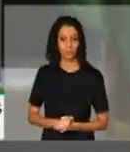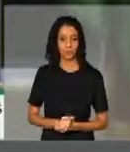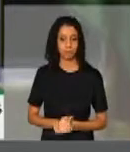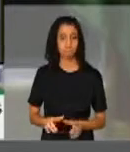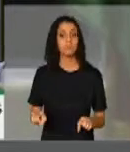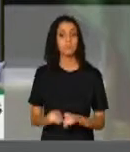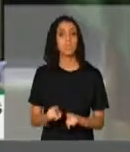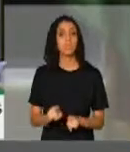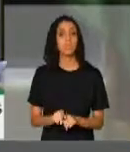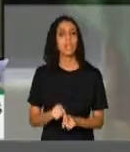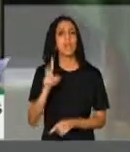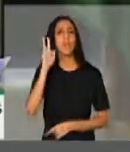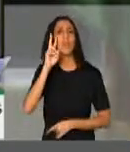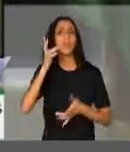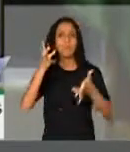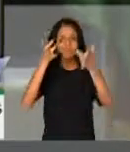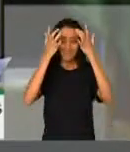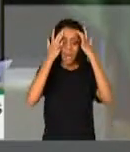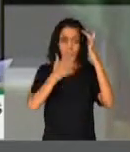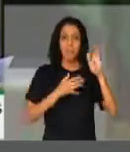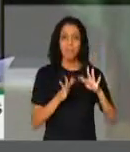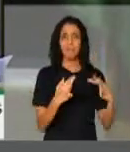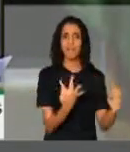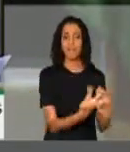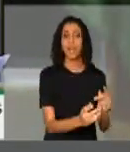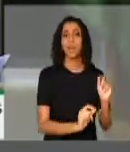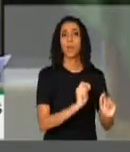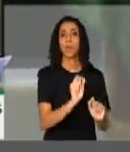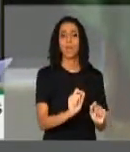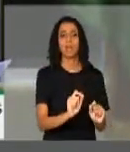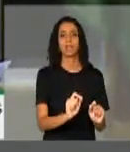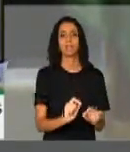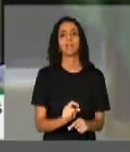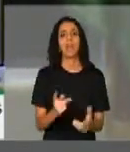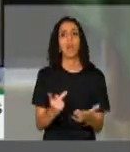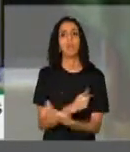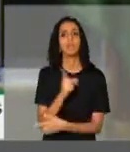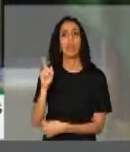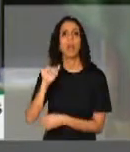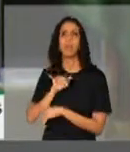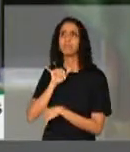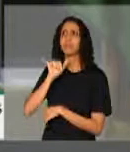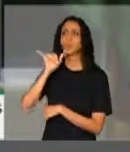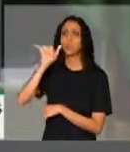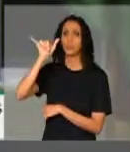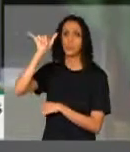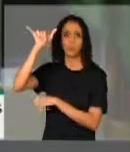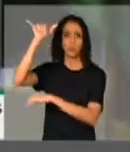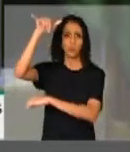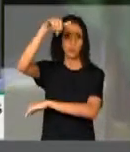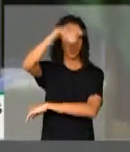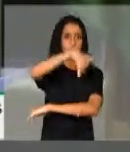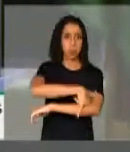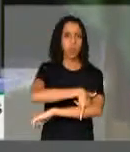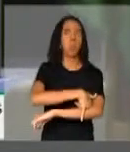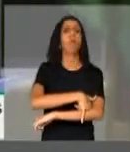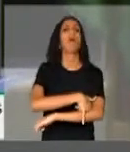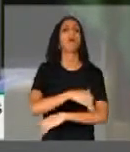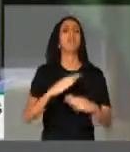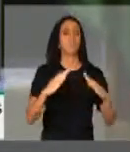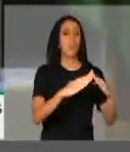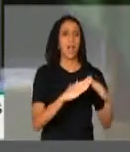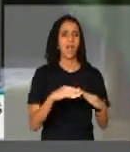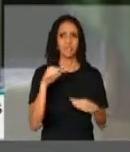marcou a minha fama ilha as buscas ininterruptas após o desastre aéreo ocorrido em área residencial